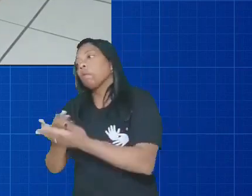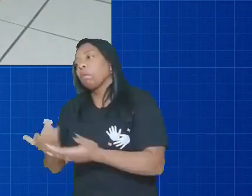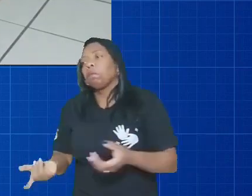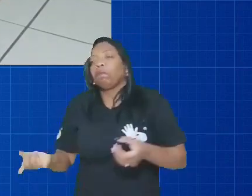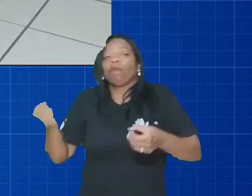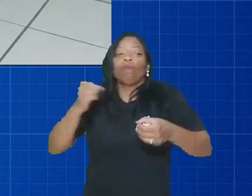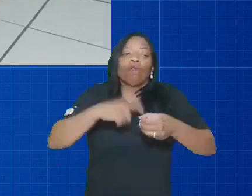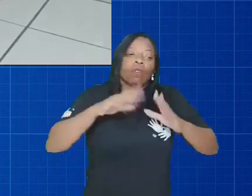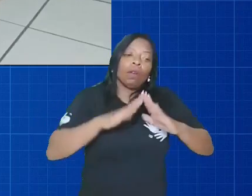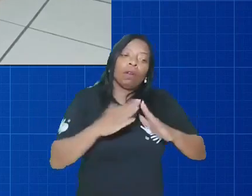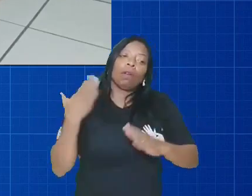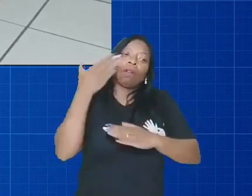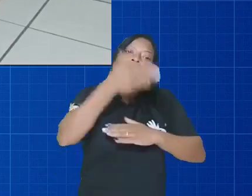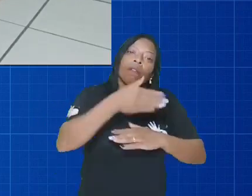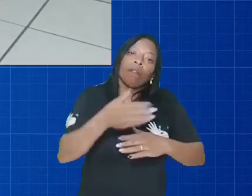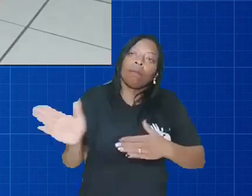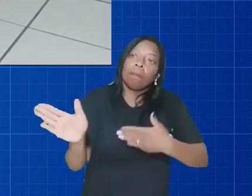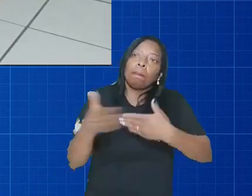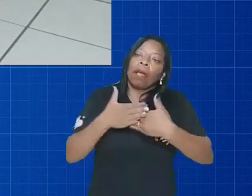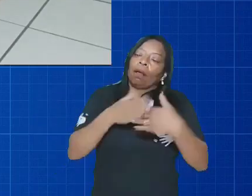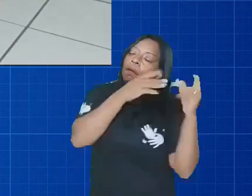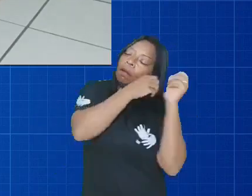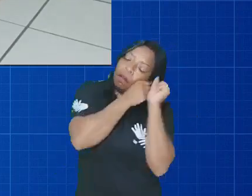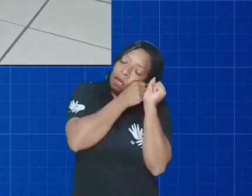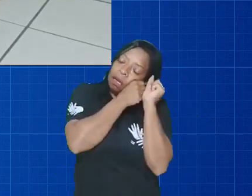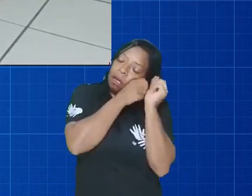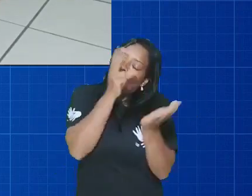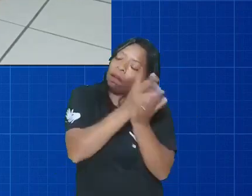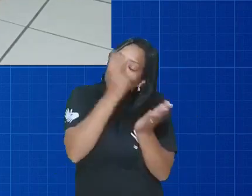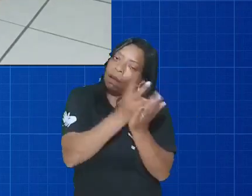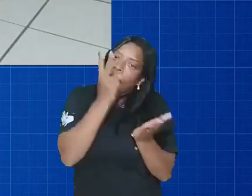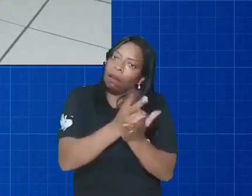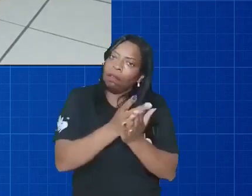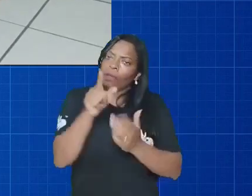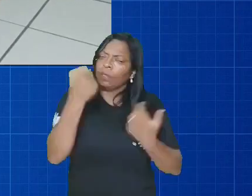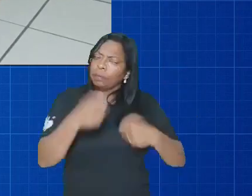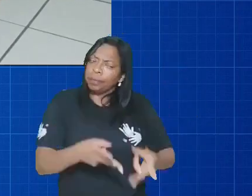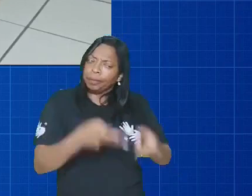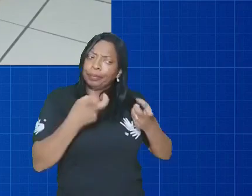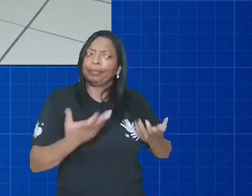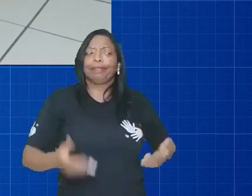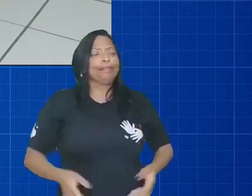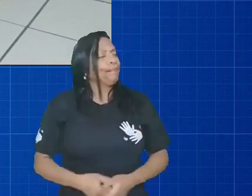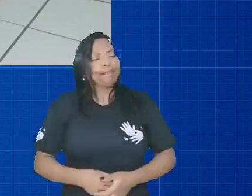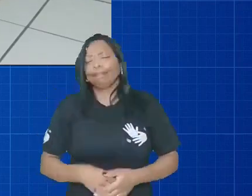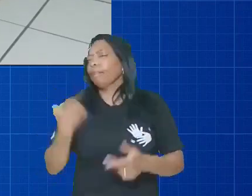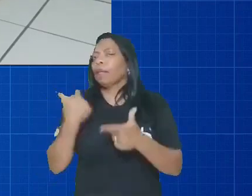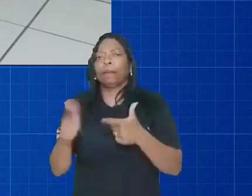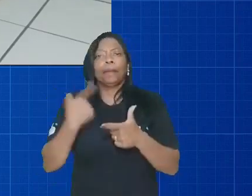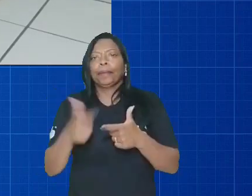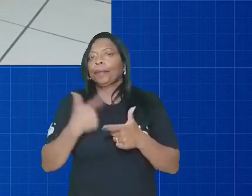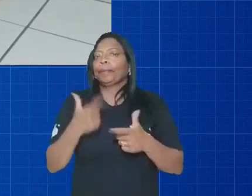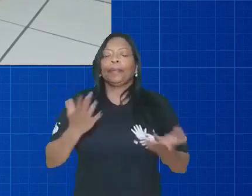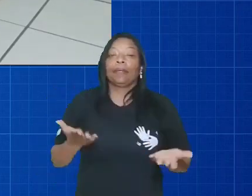todos indícios. E acontece, tá? Então, às vezes a gente pensa assim, se falar vai estimular que aconteça mais. Isso é